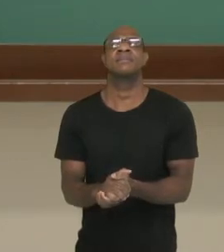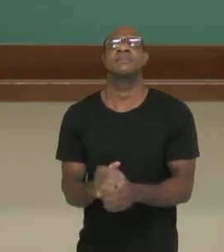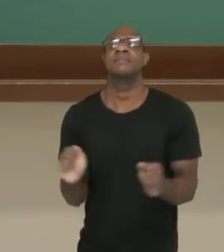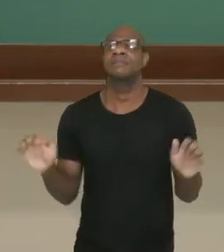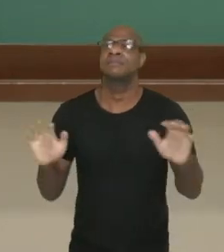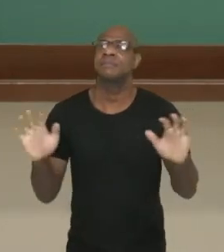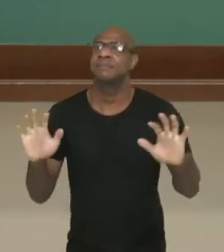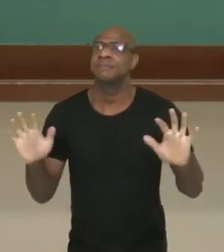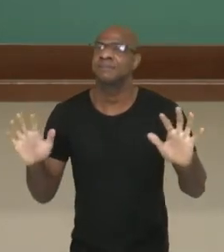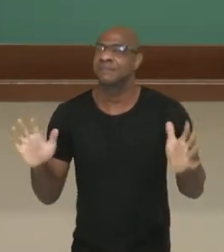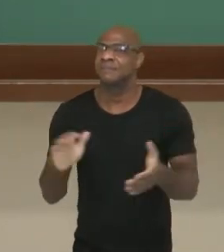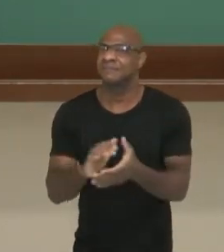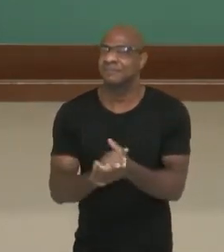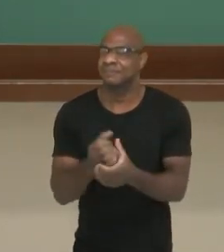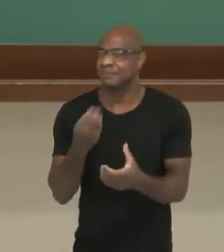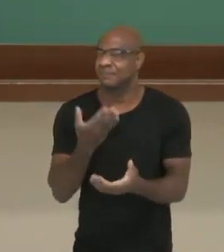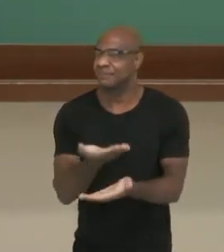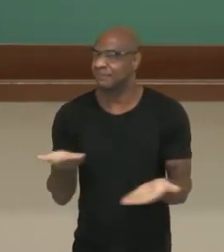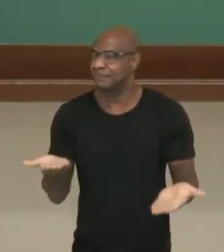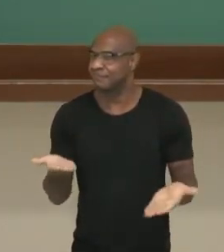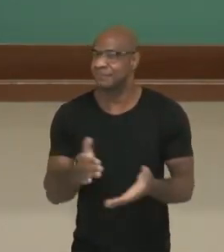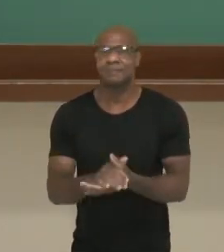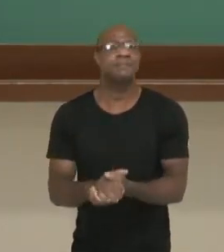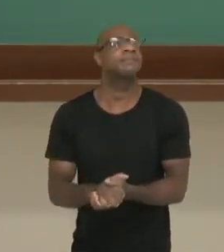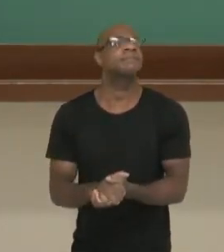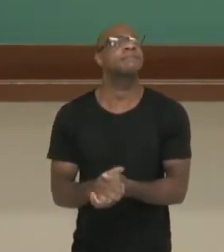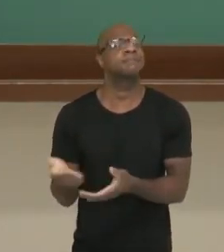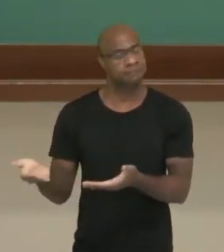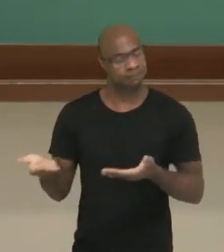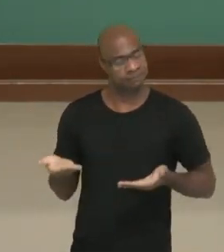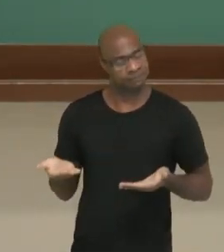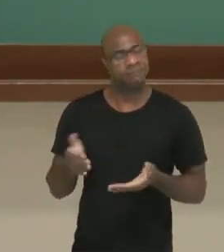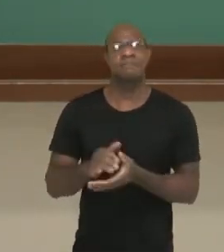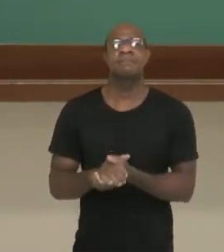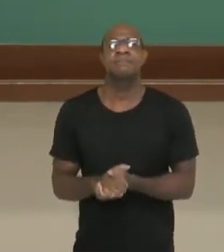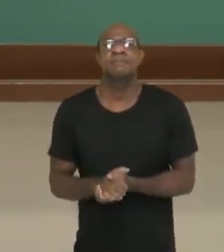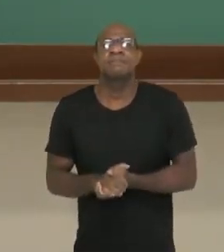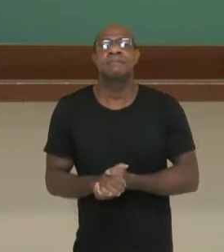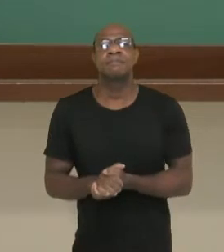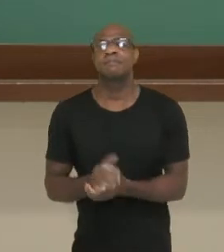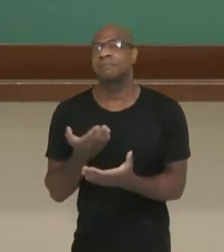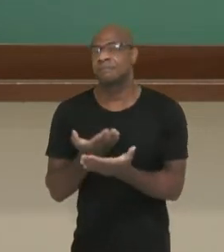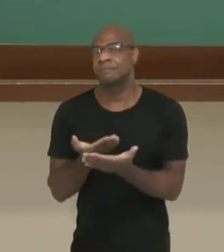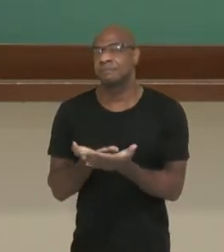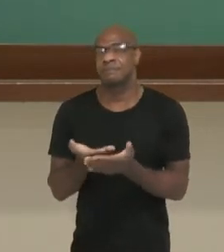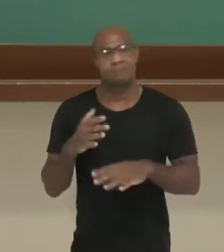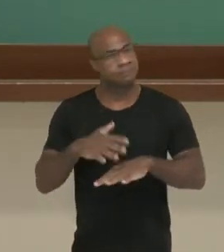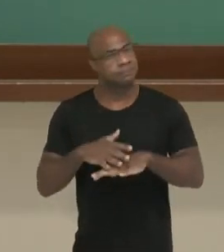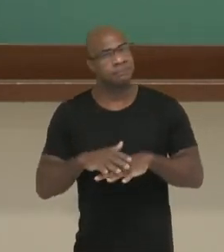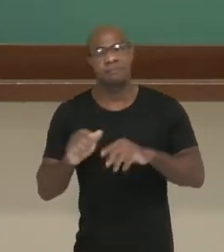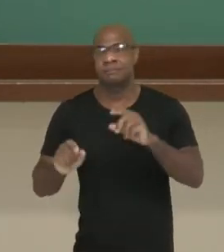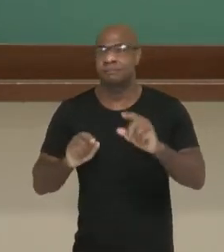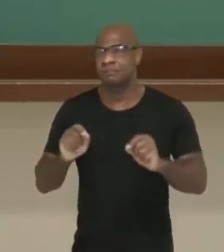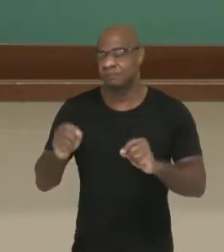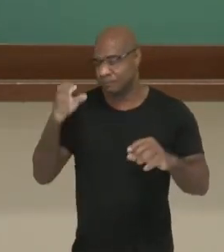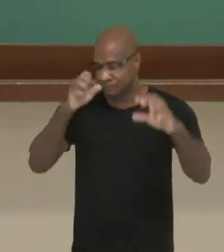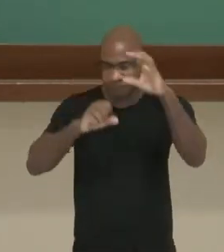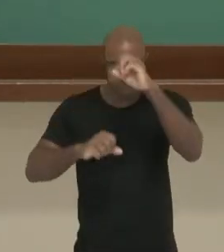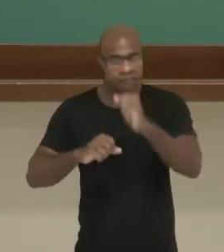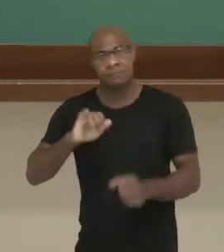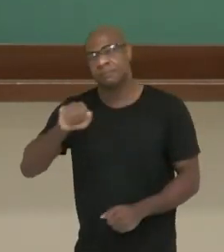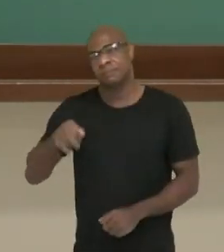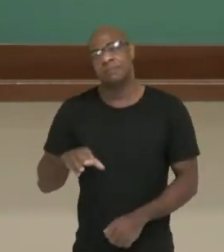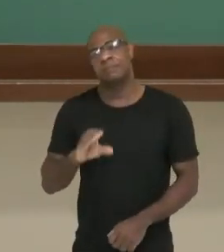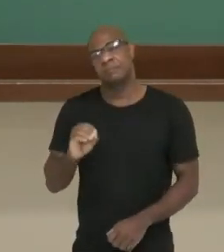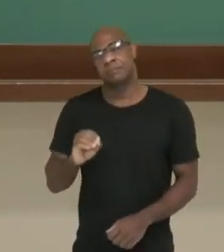Olá, pessoas lindas do nono ano, tudo bem com vocês? Sejam muito bem-vindos para mais uma aula de matemática, onde vamos aprender